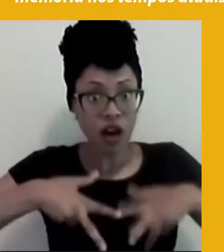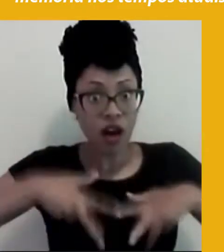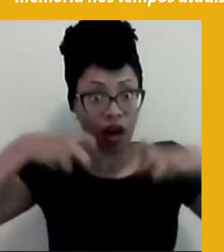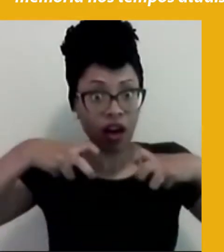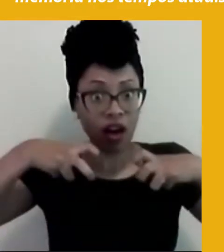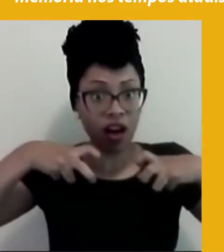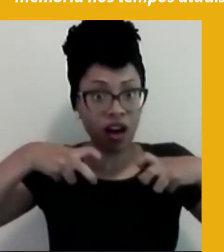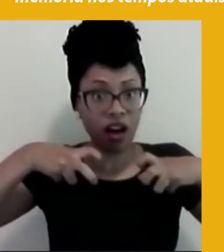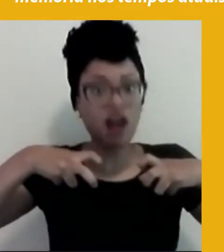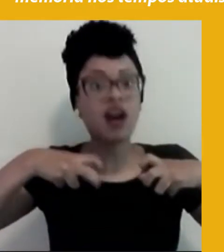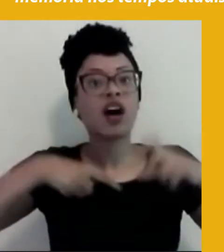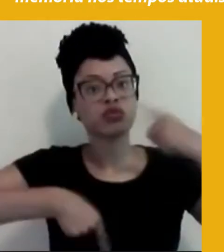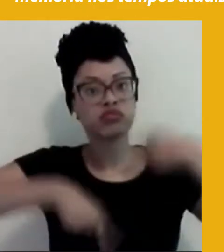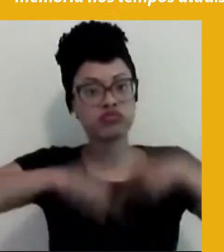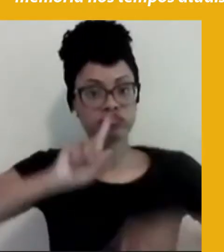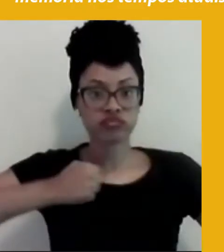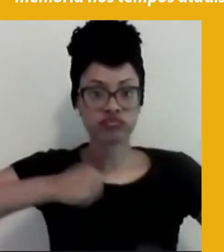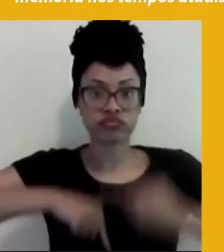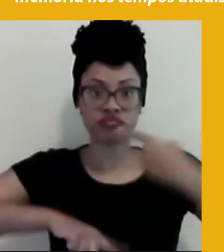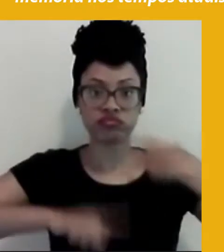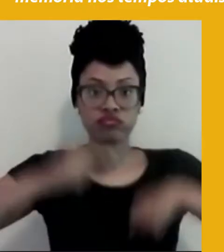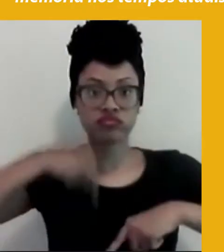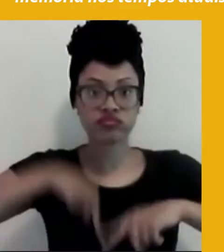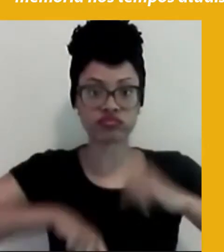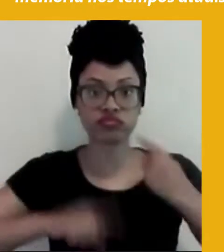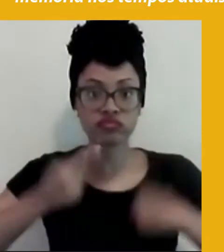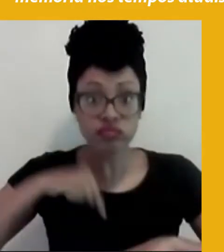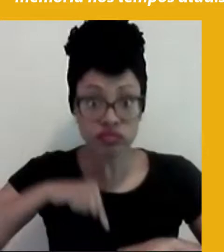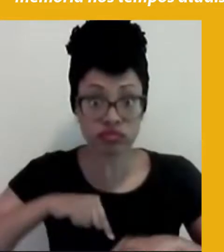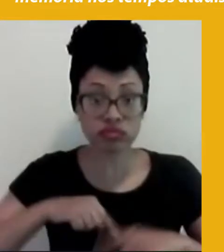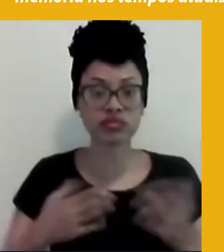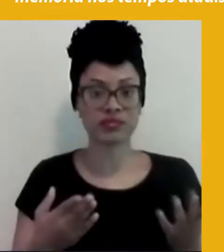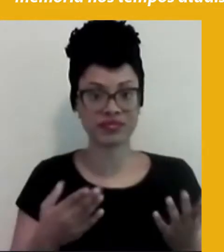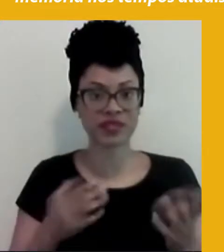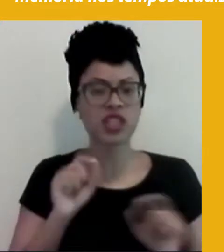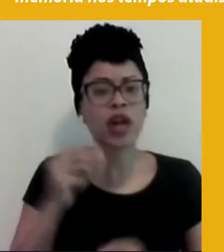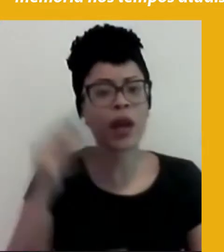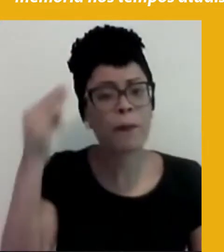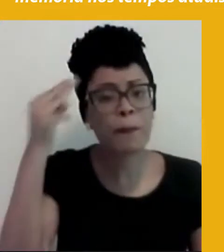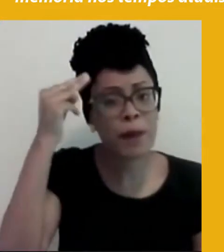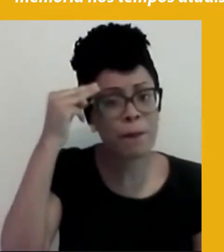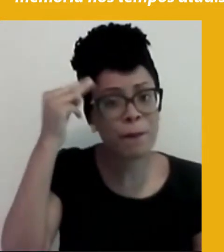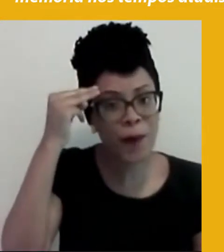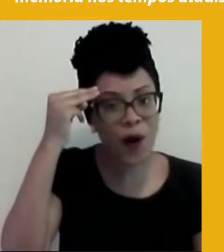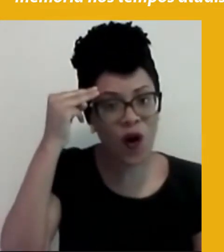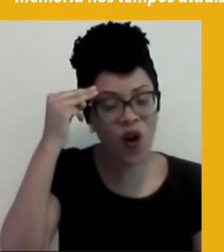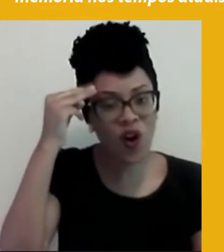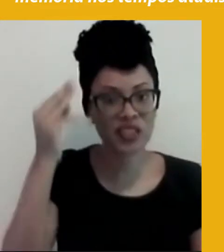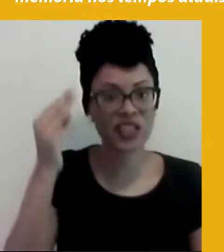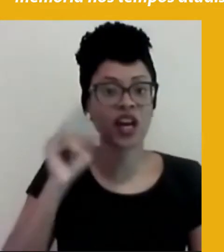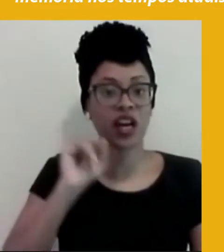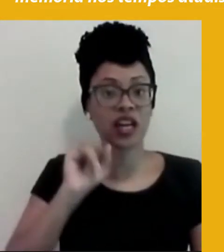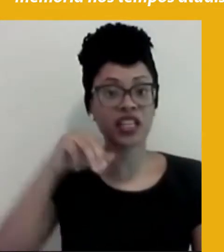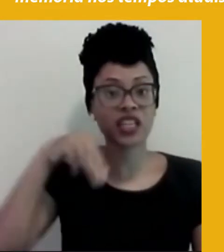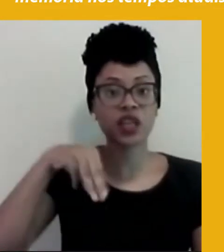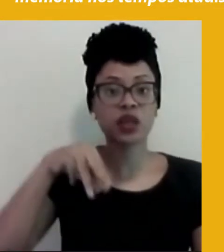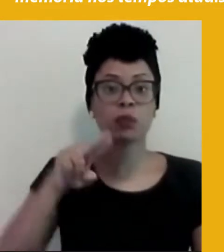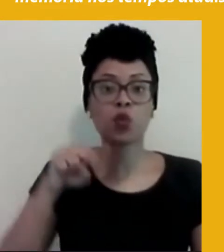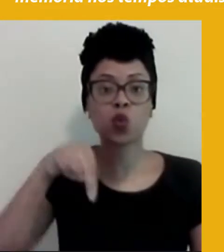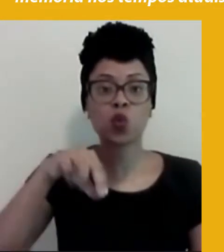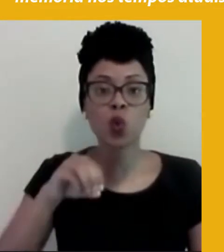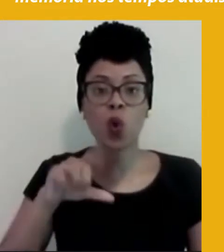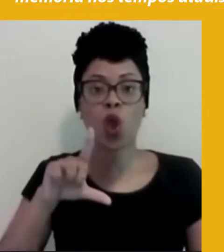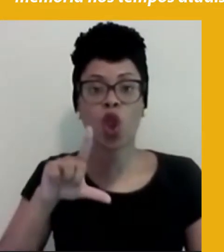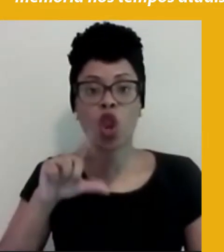memória imunológica. Então, eu fico fazendo uma comparação, quer dizer, a própria vacina,